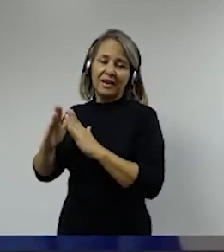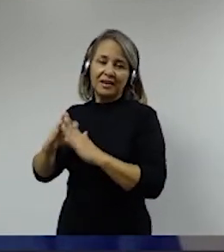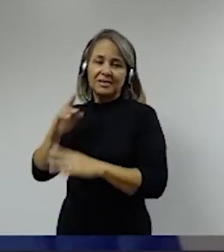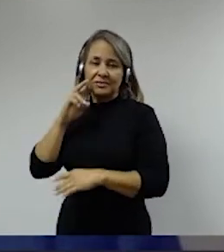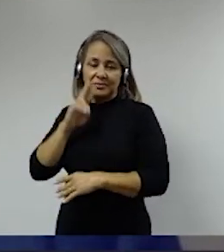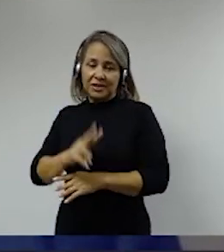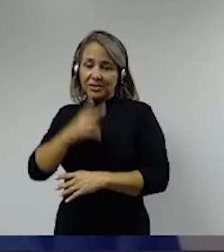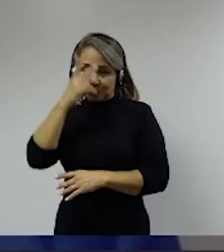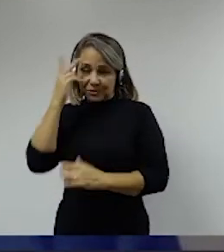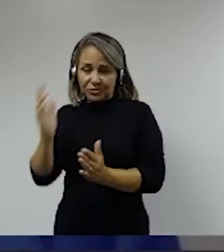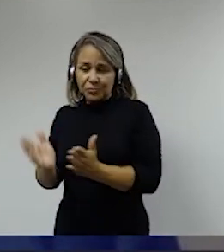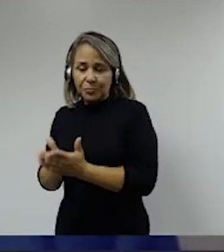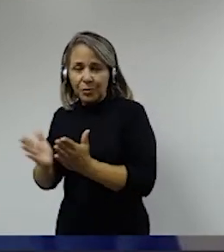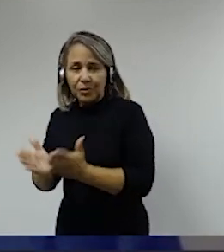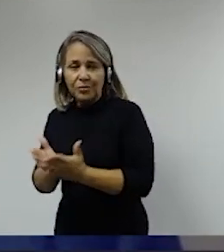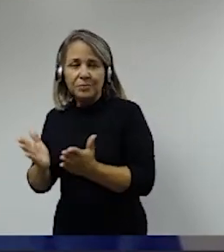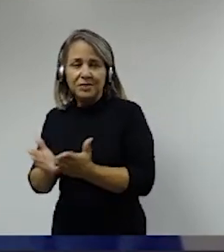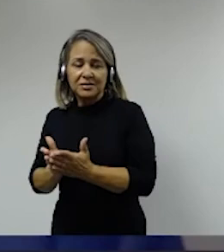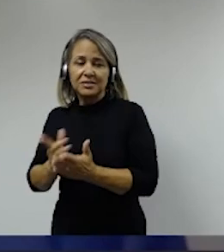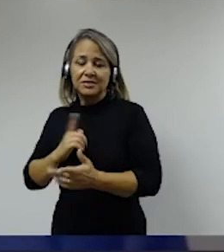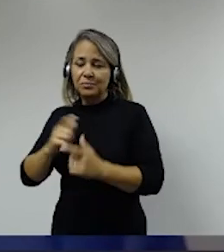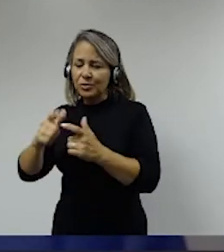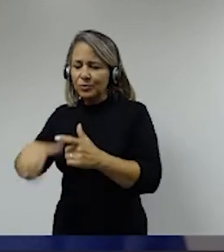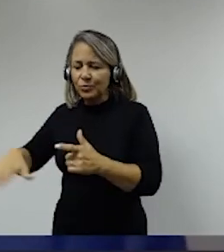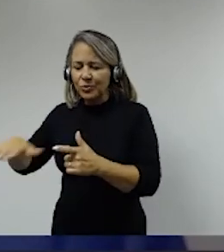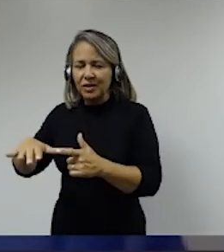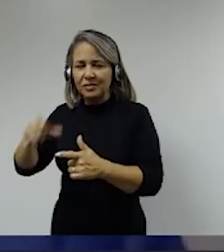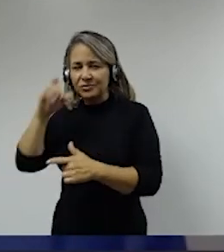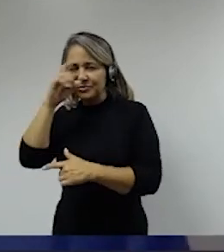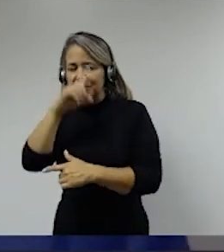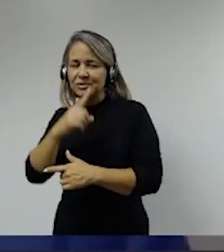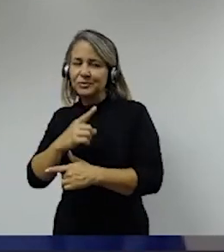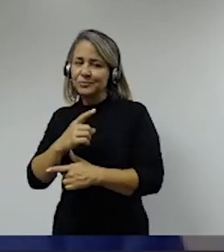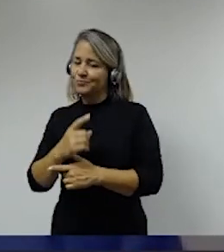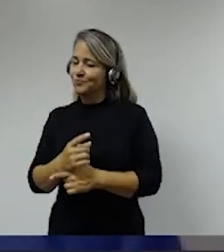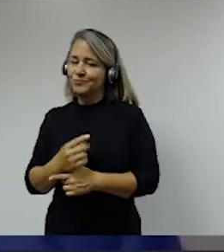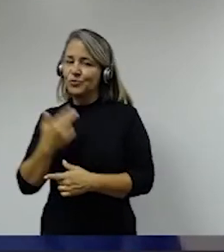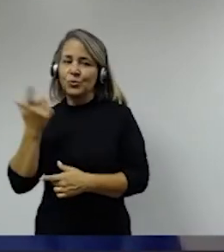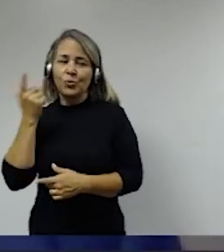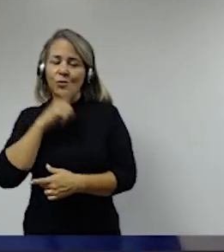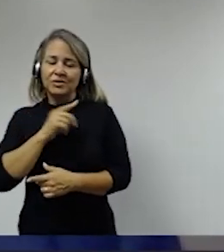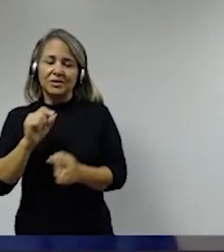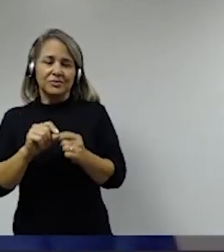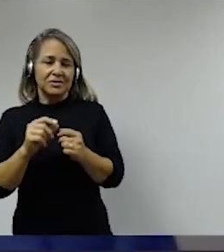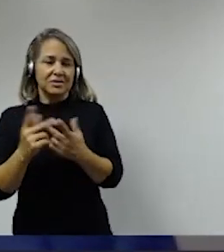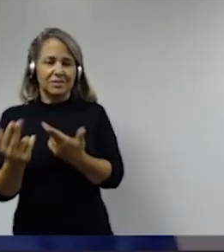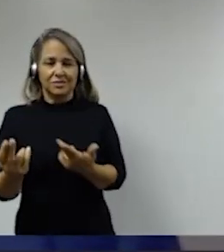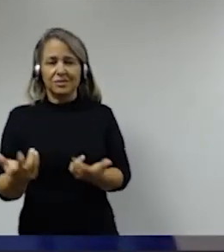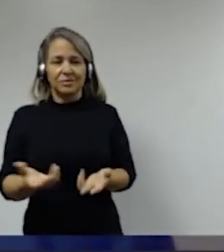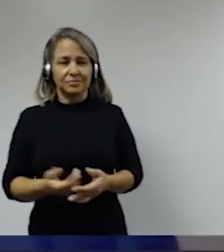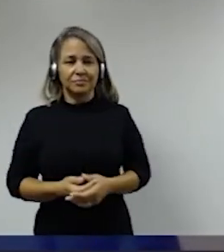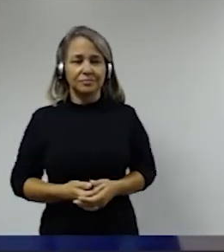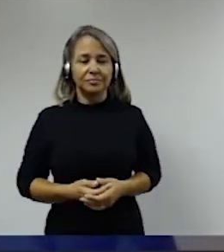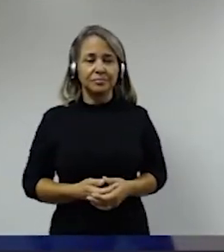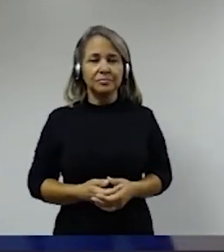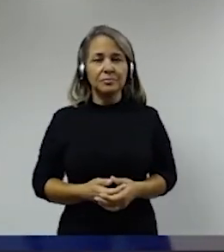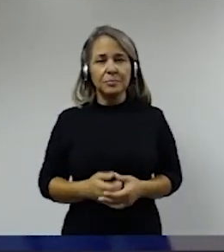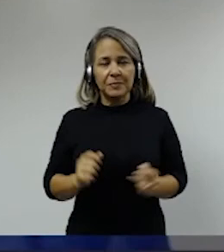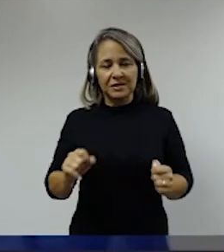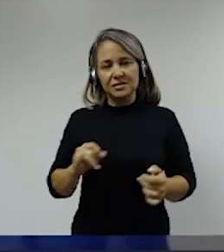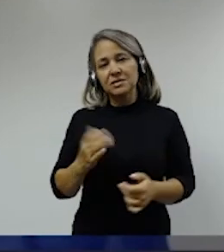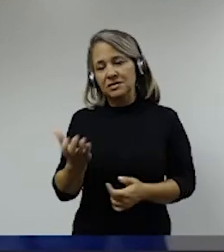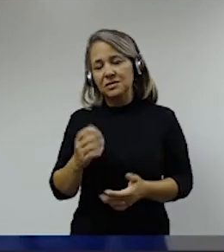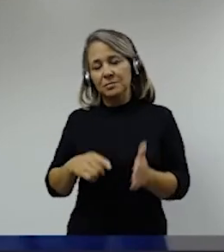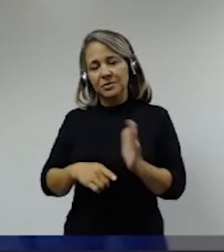carentes, então realmente é muito difícil isso. Quero passar a palavra para vocês, se vocês quiserem fazer alguma pergunta para algum de nós, fiquem à vontade.